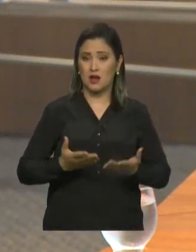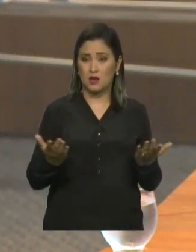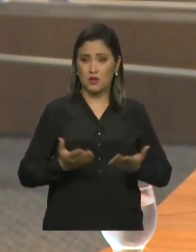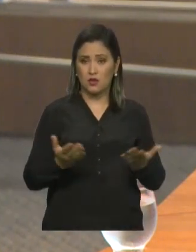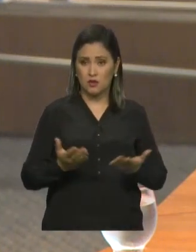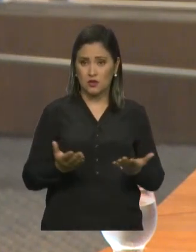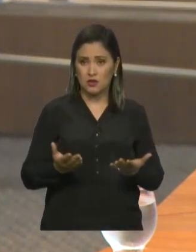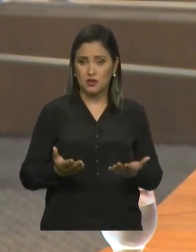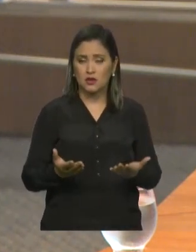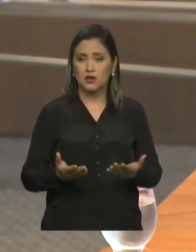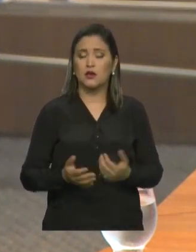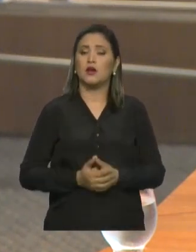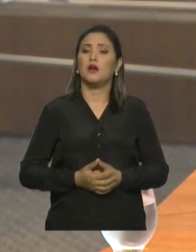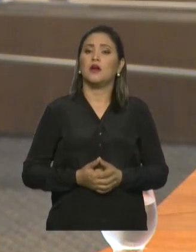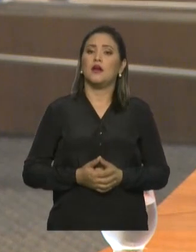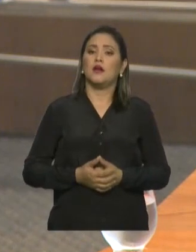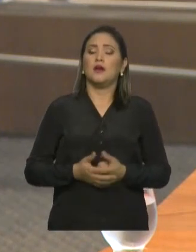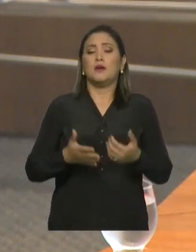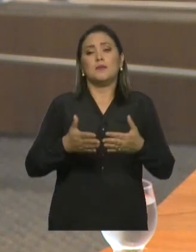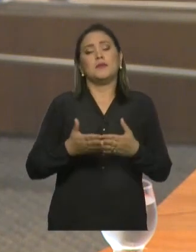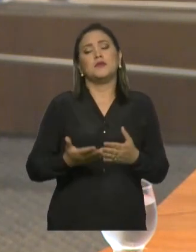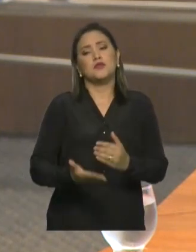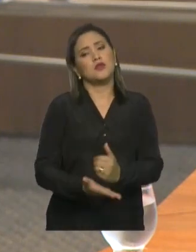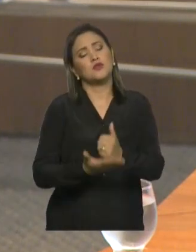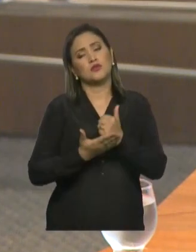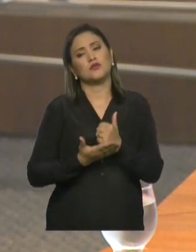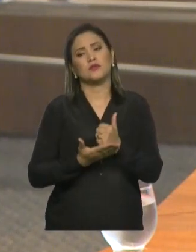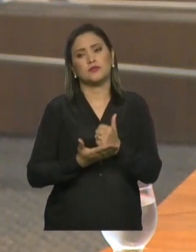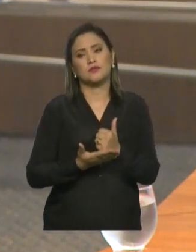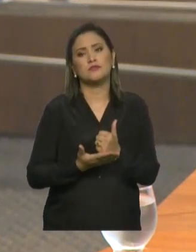momento é de buscar soluções para que essa estrada